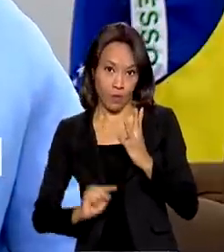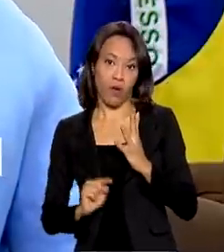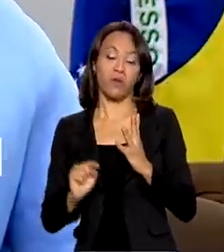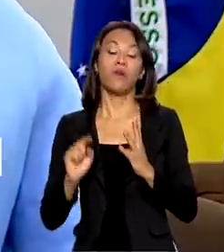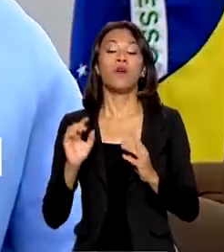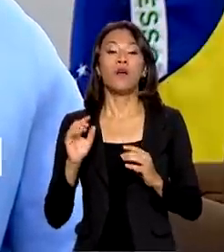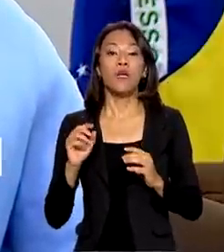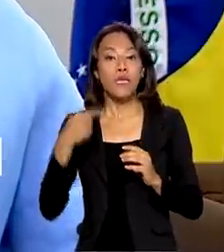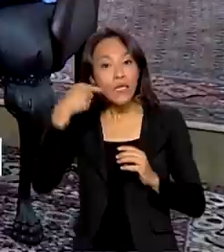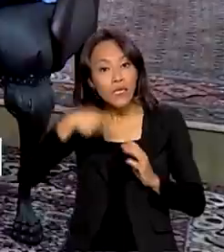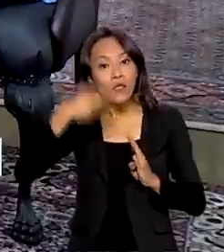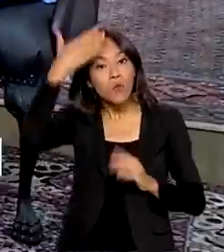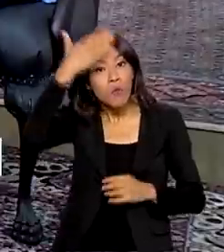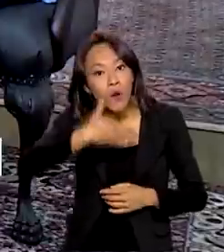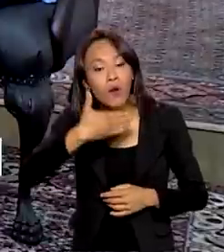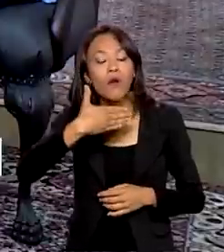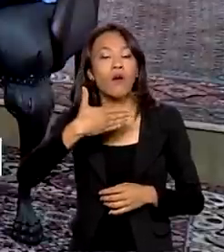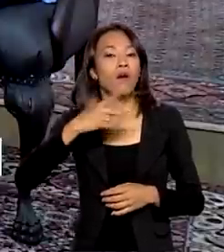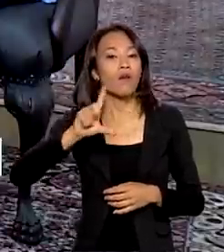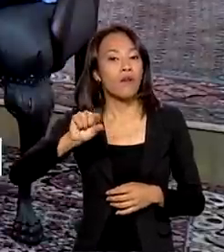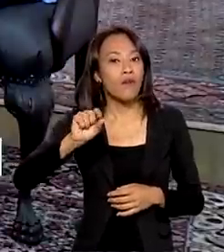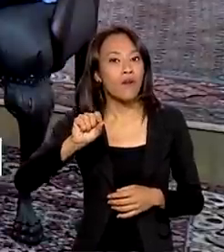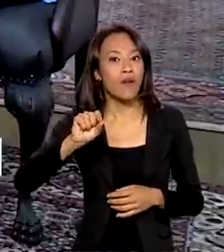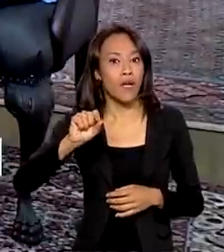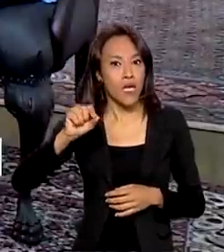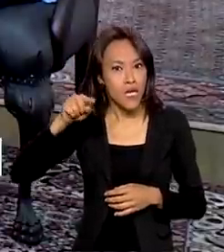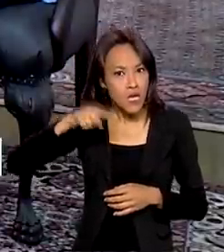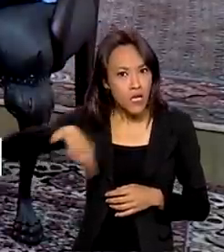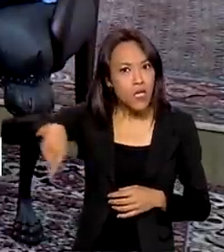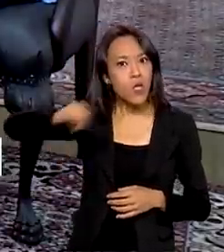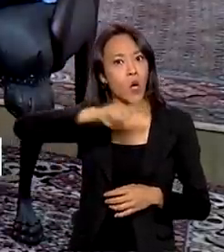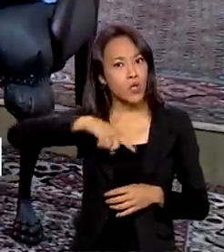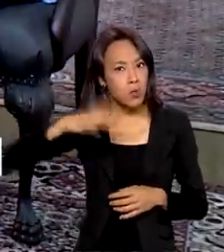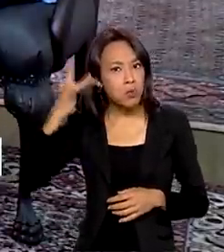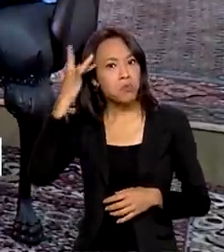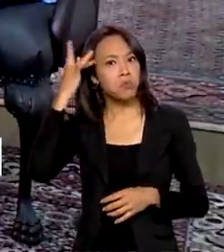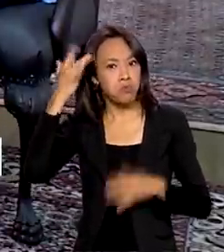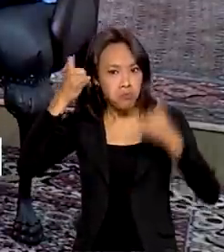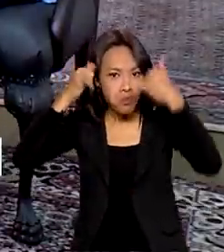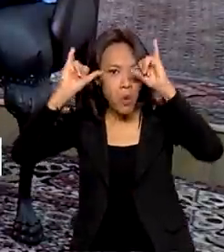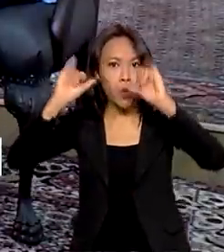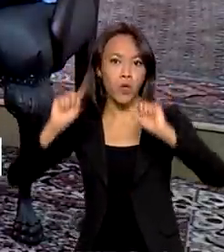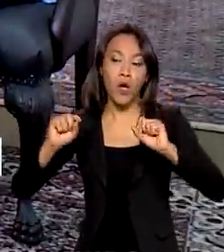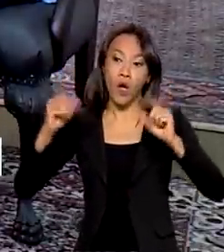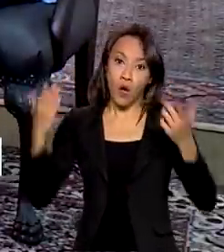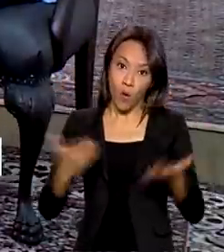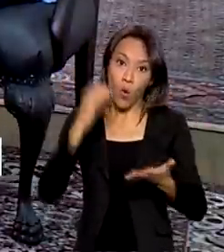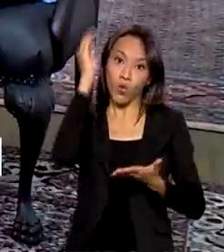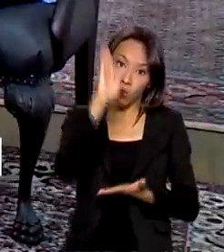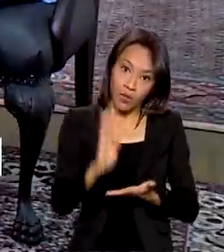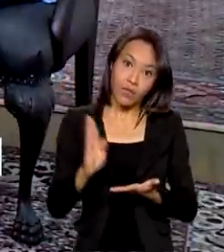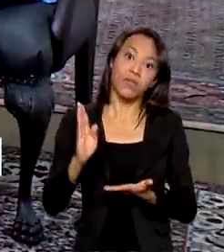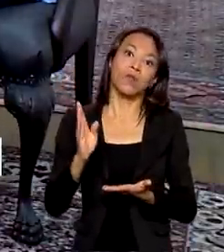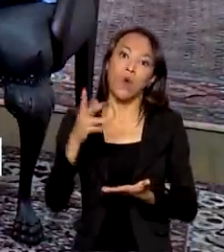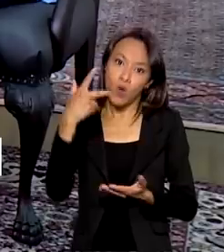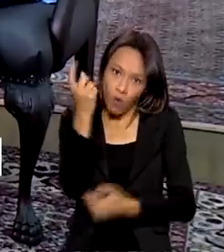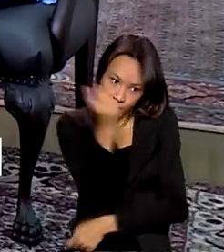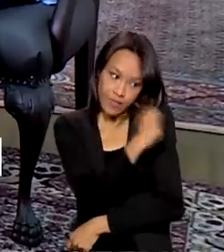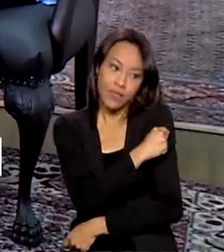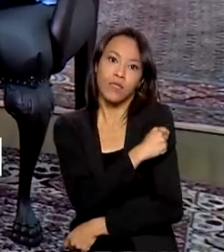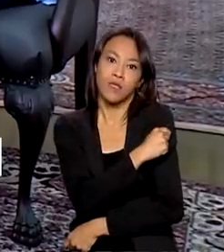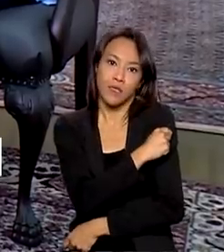também uma demonstração de da evolução é do nosso rebanho hoje nós temos o Brasil livre de aftosa com vacinação